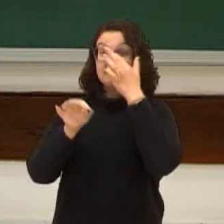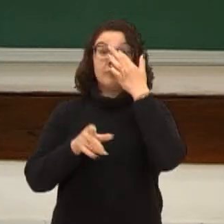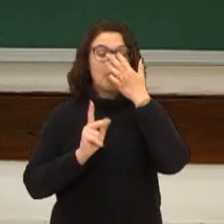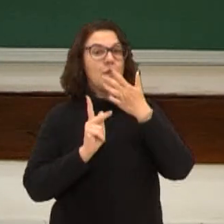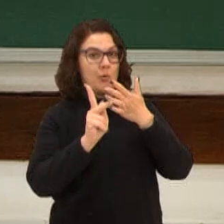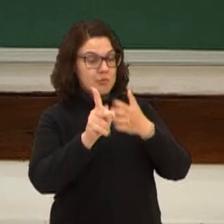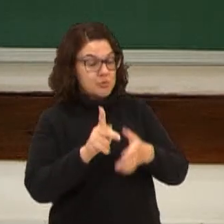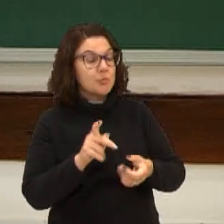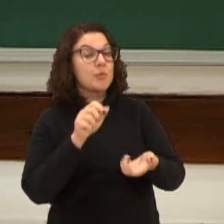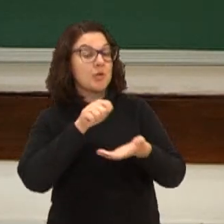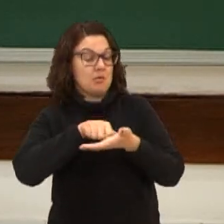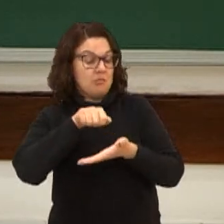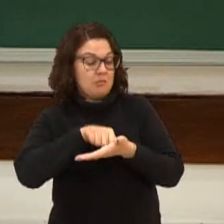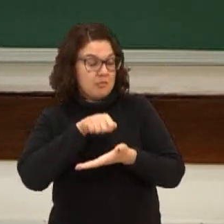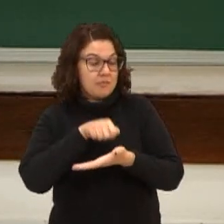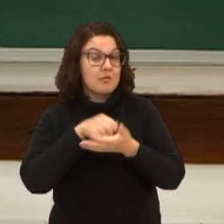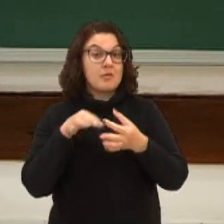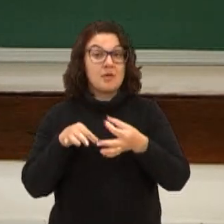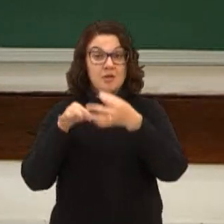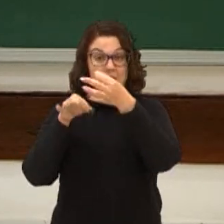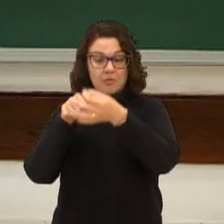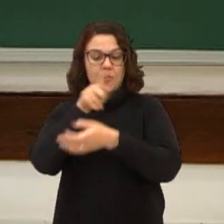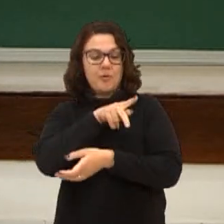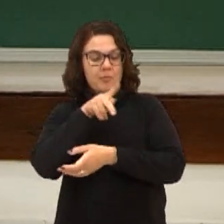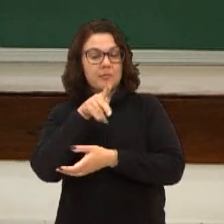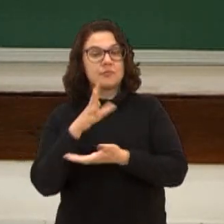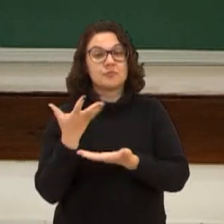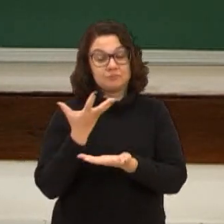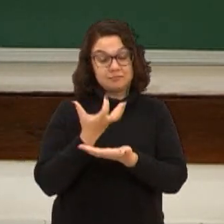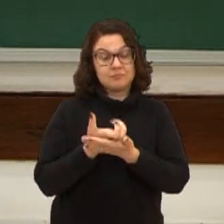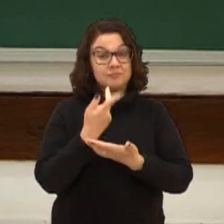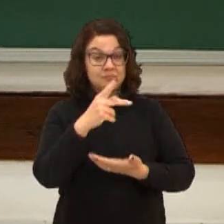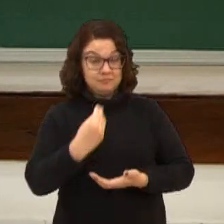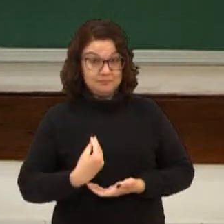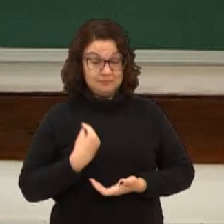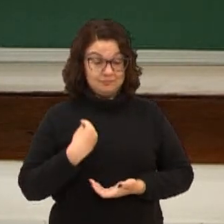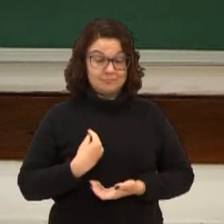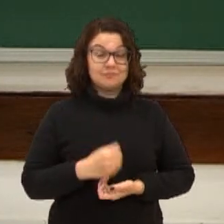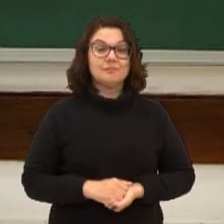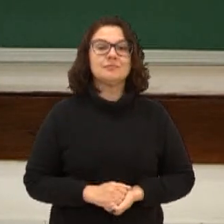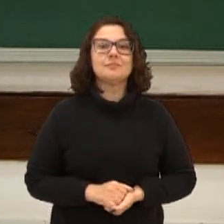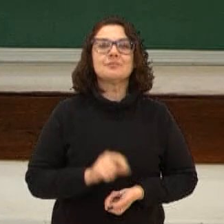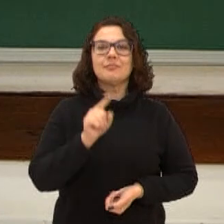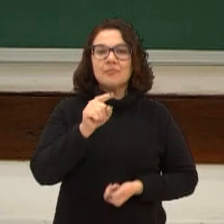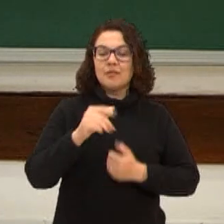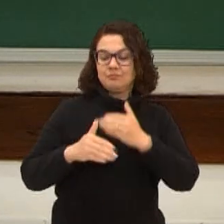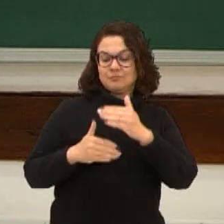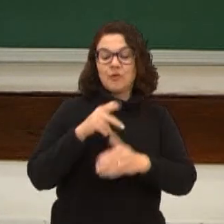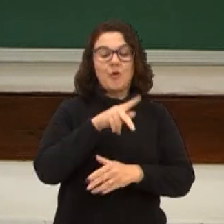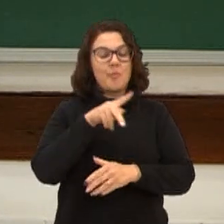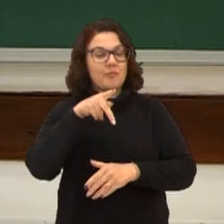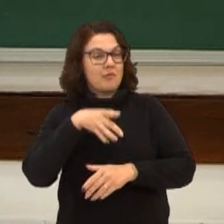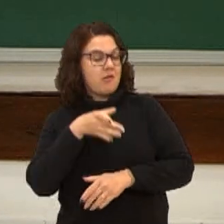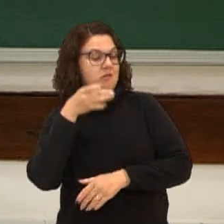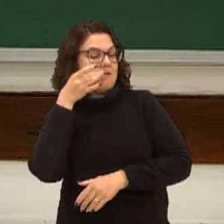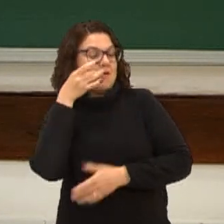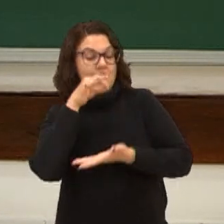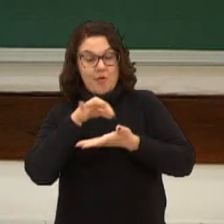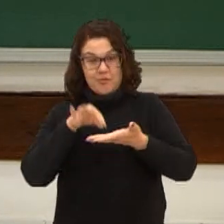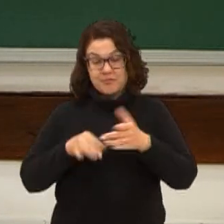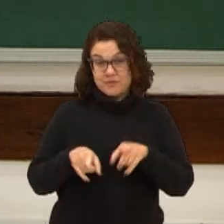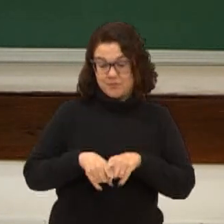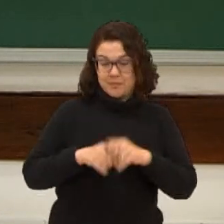continue fazendo, continue anotando, para assim continuar garantindo também a sua frequência e para que seu professor possa